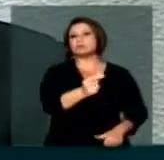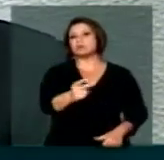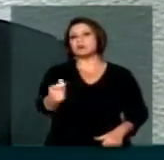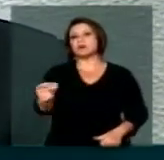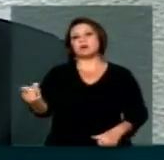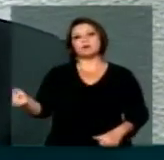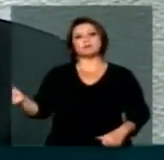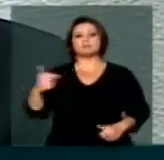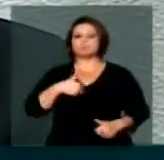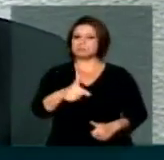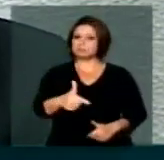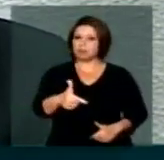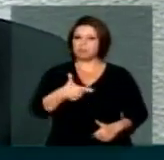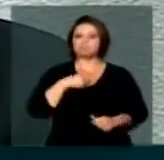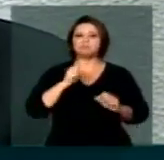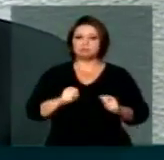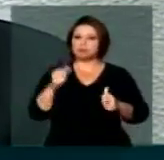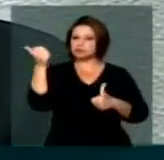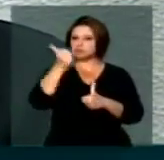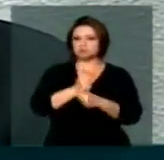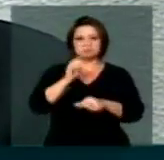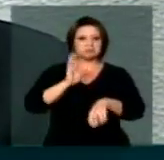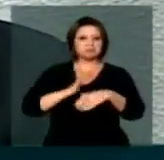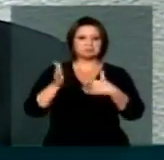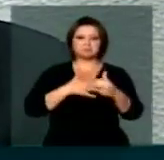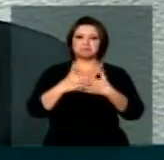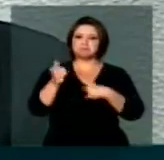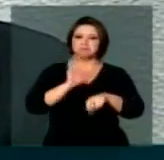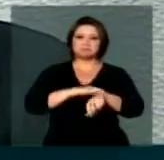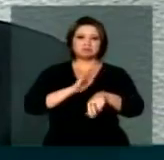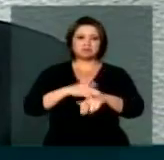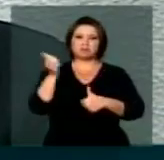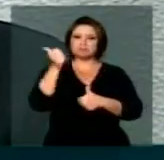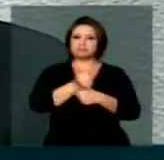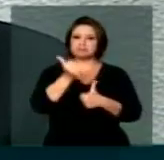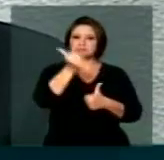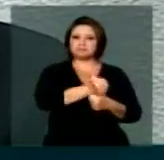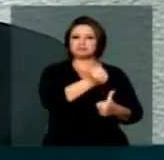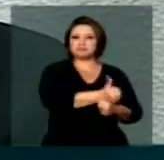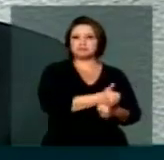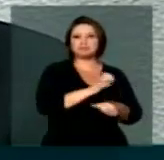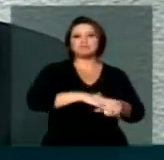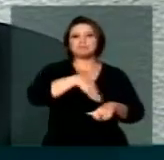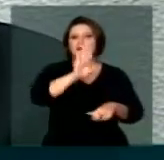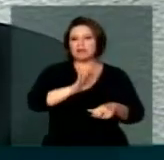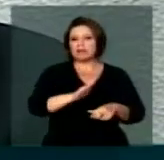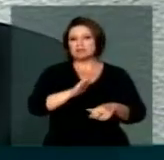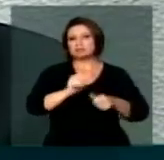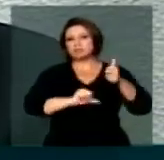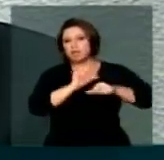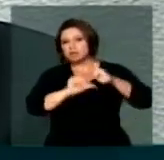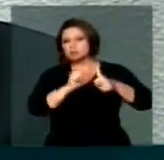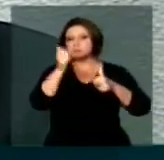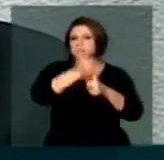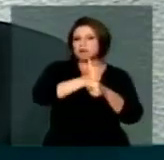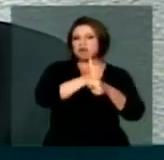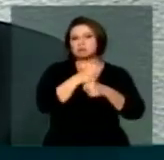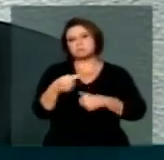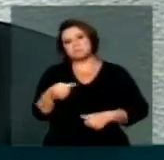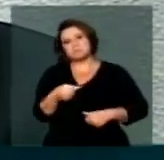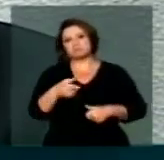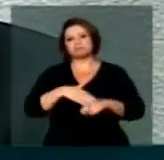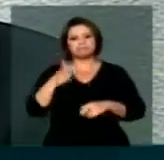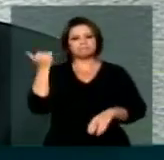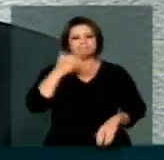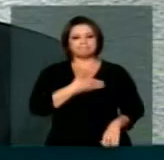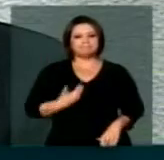né? A substituição do diretor é um processo normal, que já foi mais frequente, já foi menos frequente, né? No